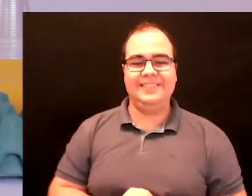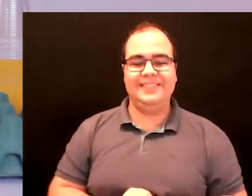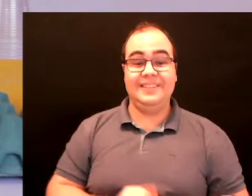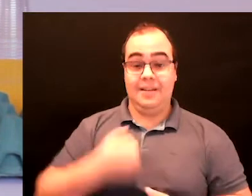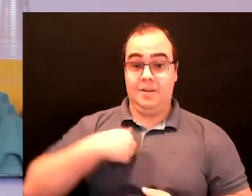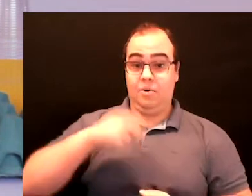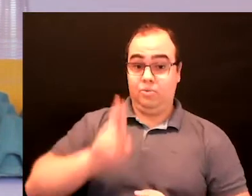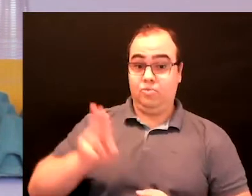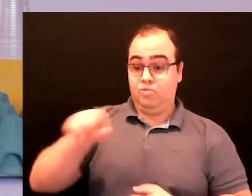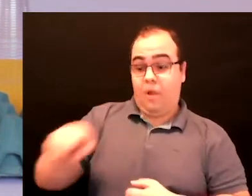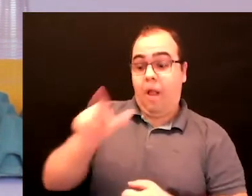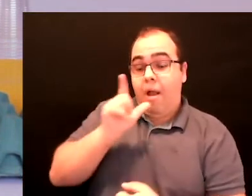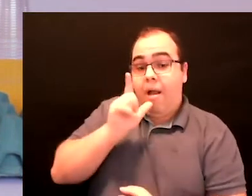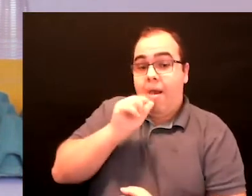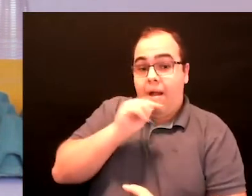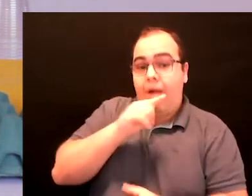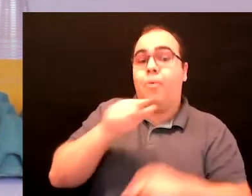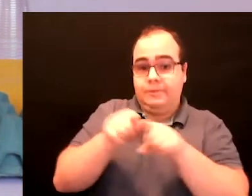Vou utilizar água.